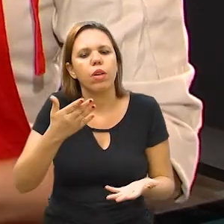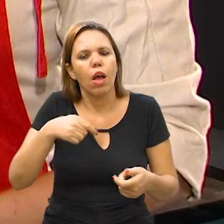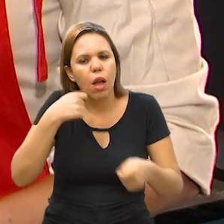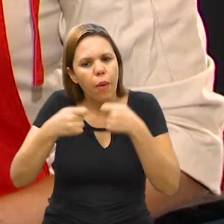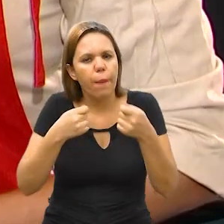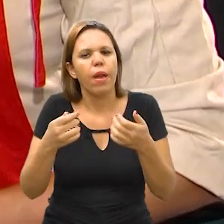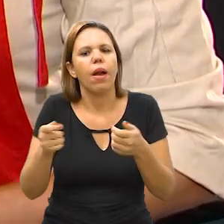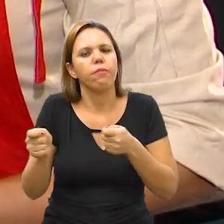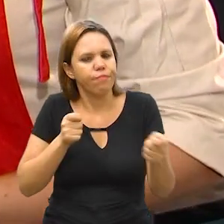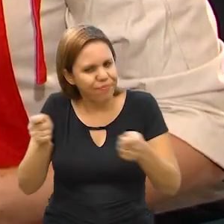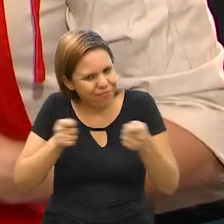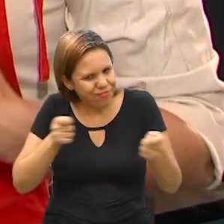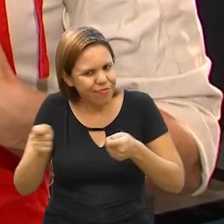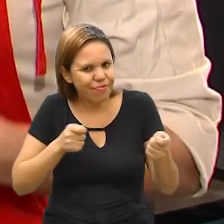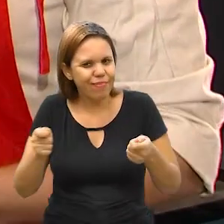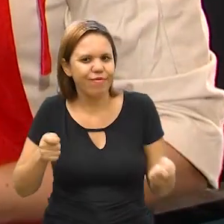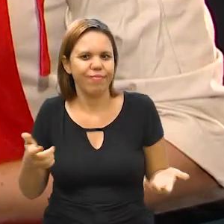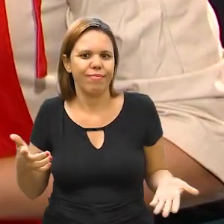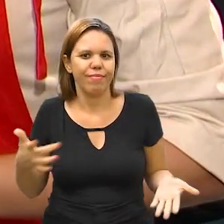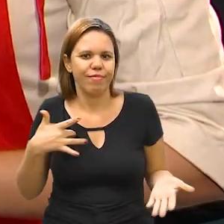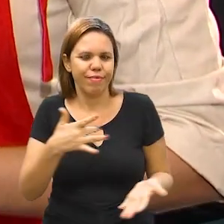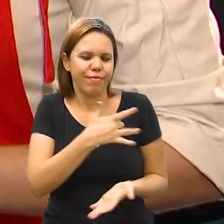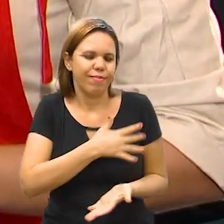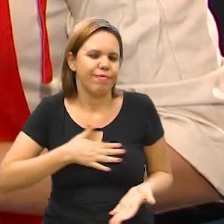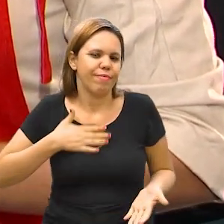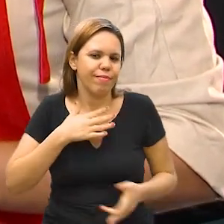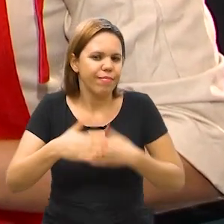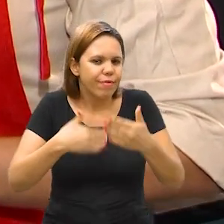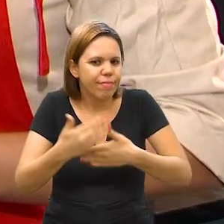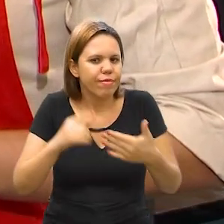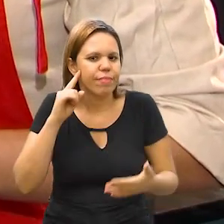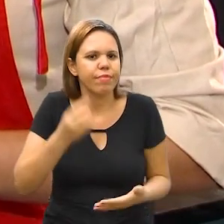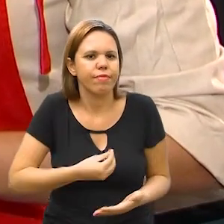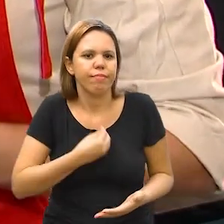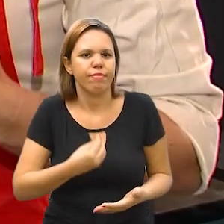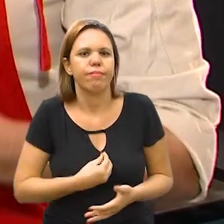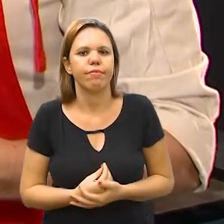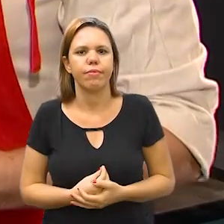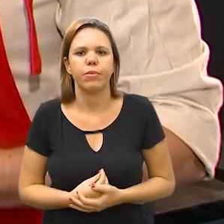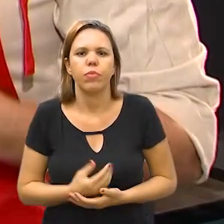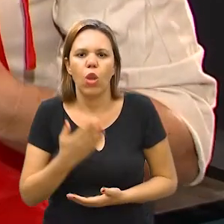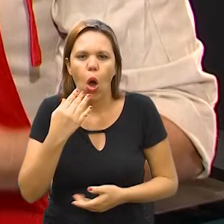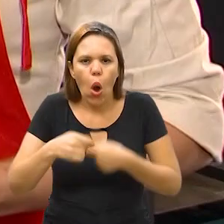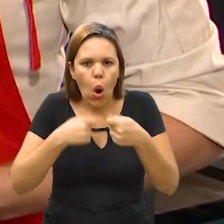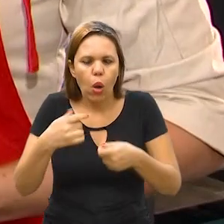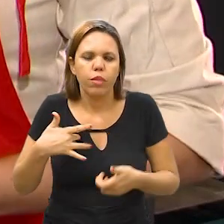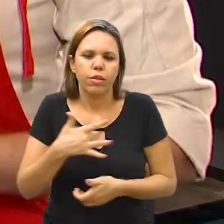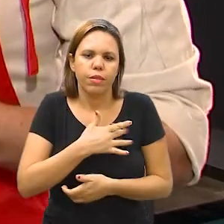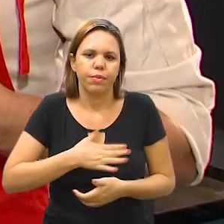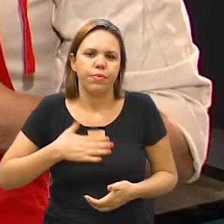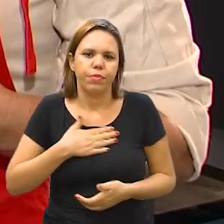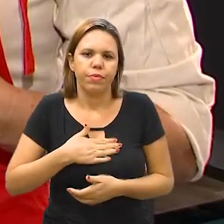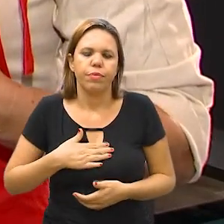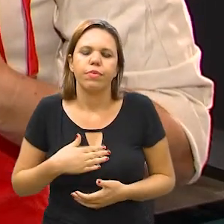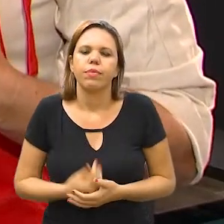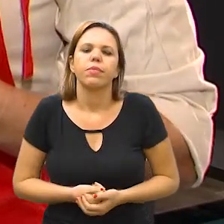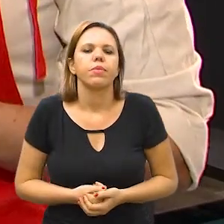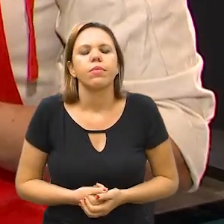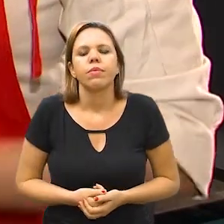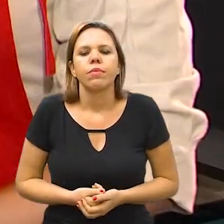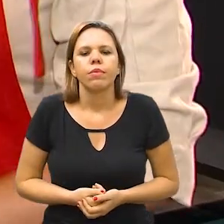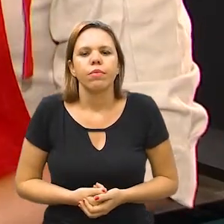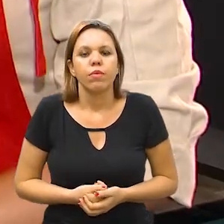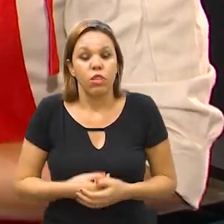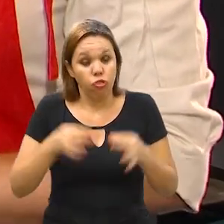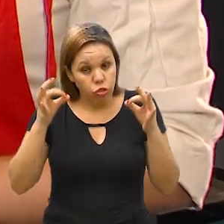mais balanceada, em uma alimentação mais saudável para o dia a dia. Comer saudável e de uma